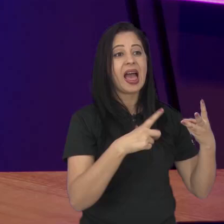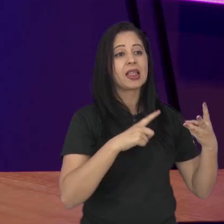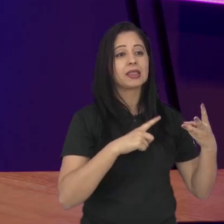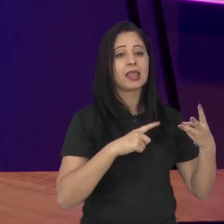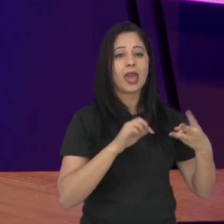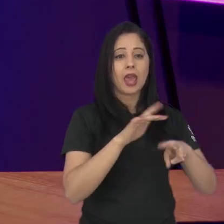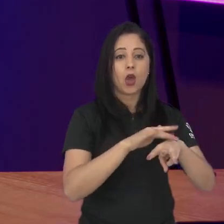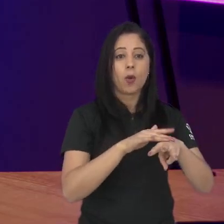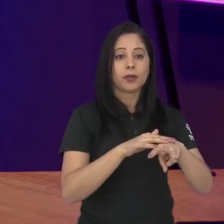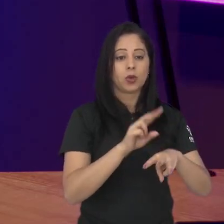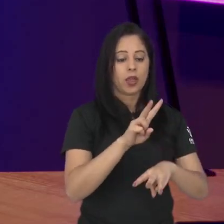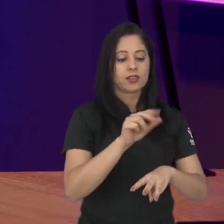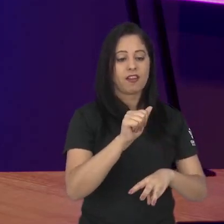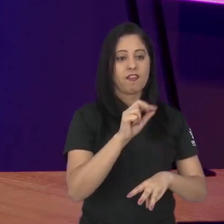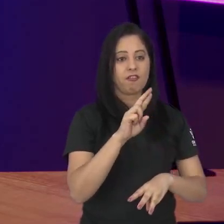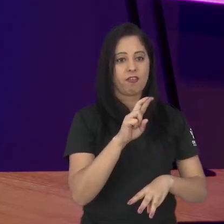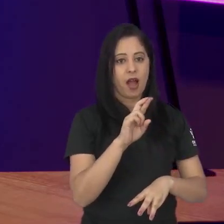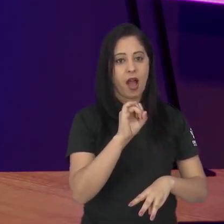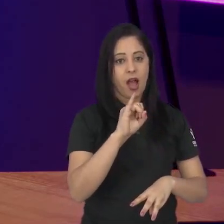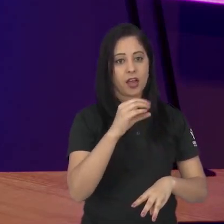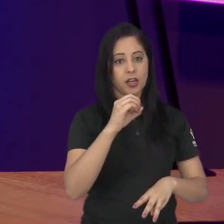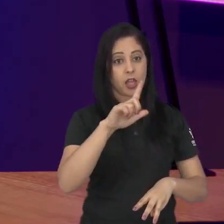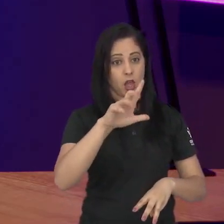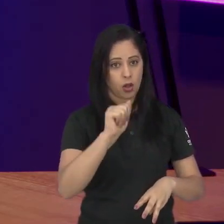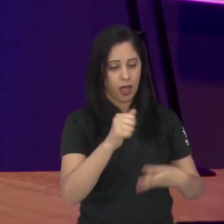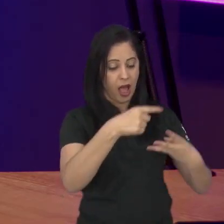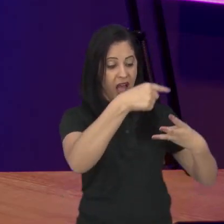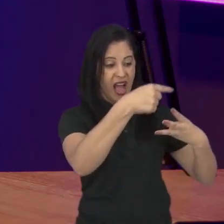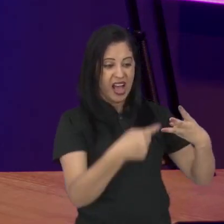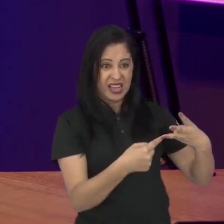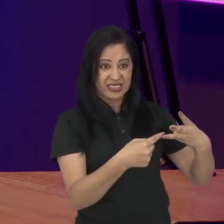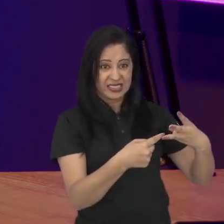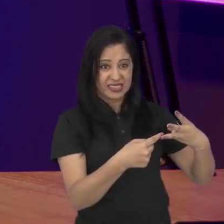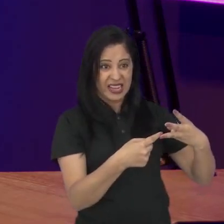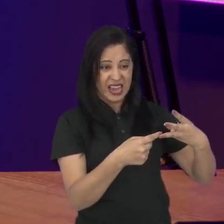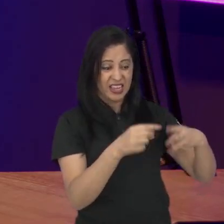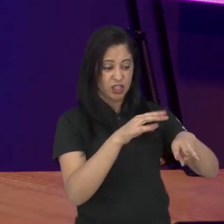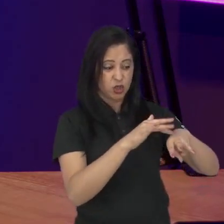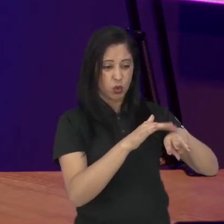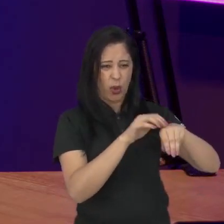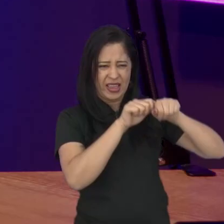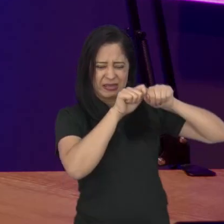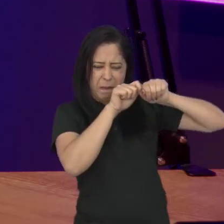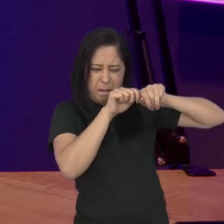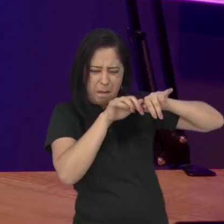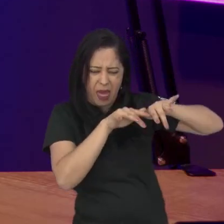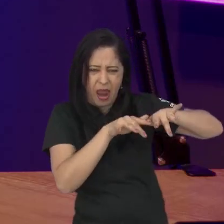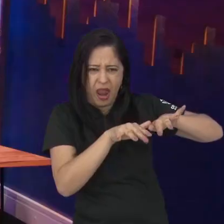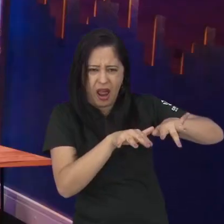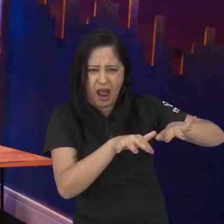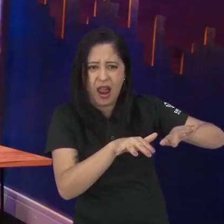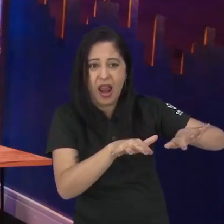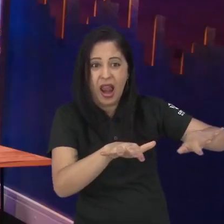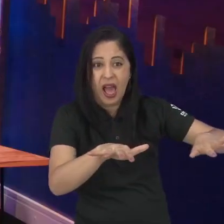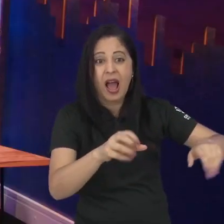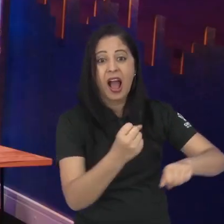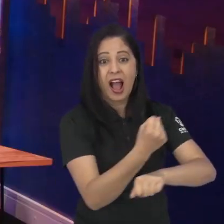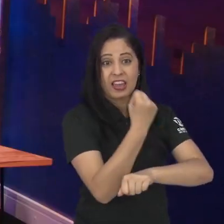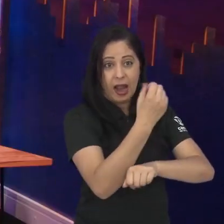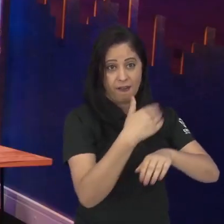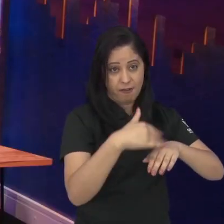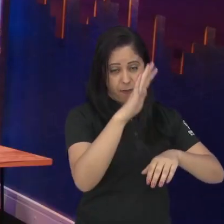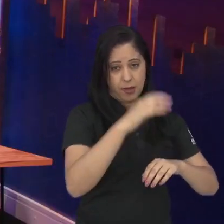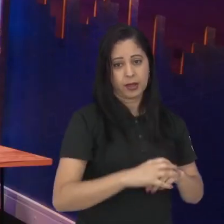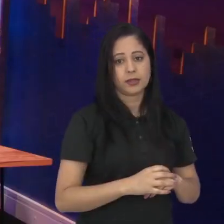teve o surto de varíola. E assim, acredito que foram as 3 maiores pandemias assim da história da humanidade. E é legal a gente colocar